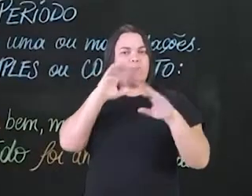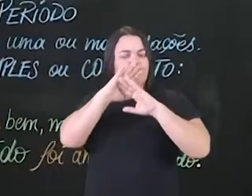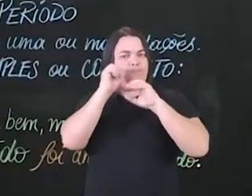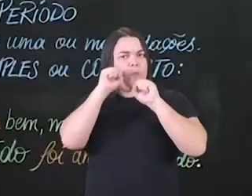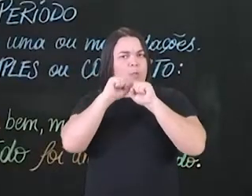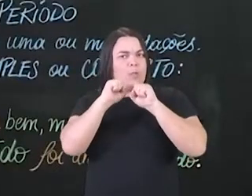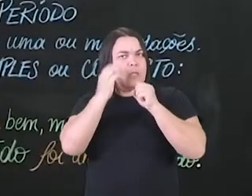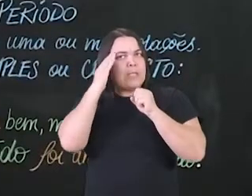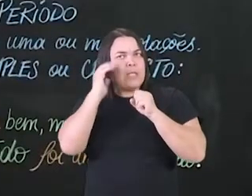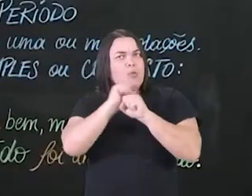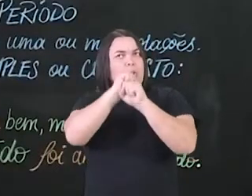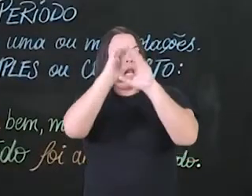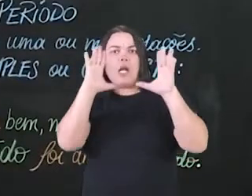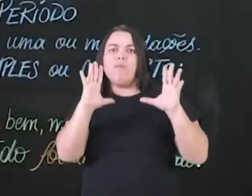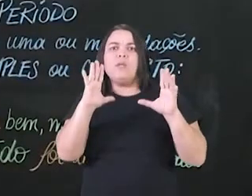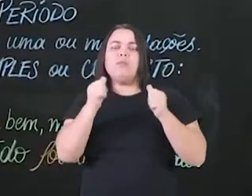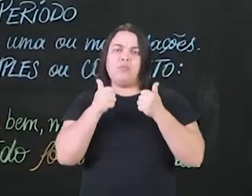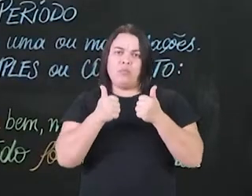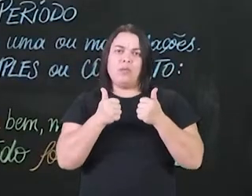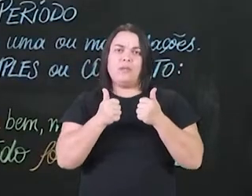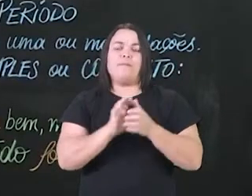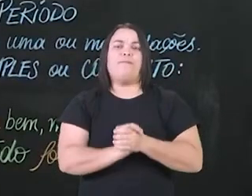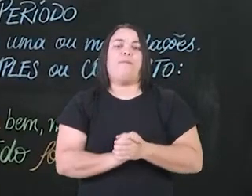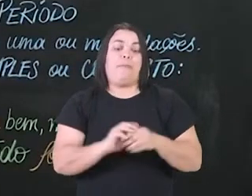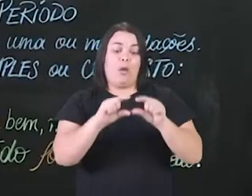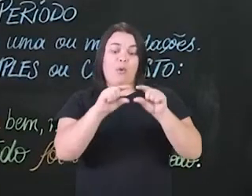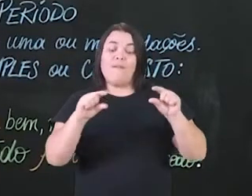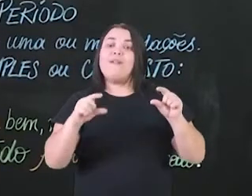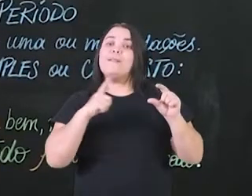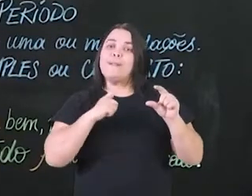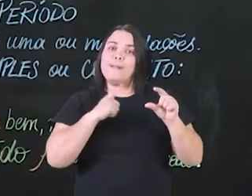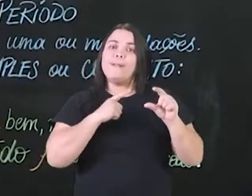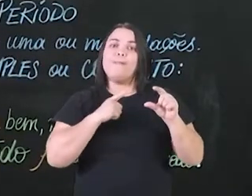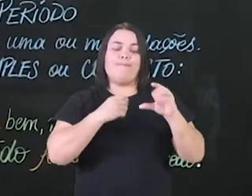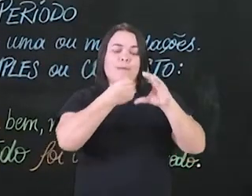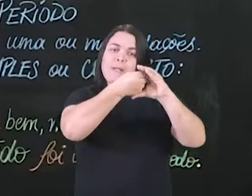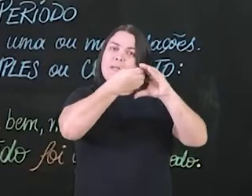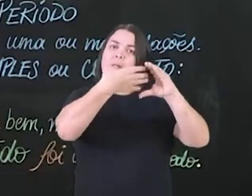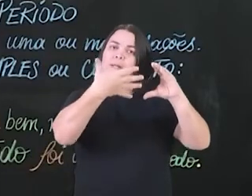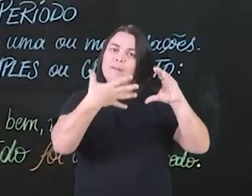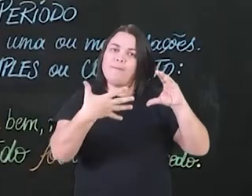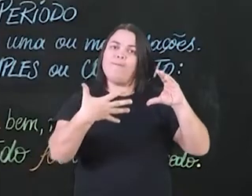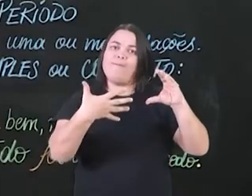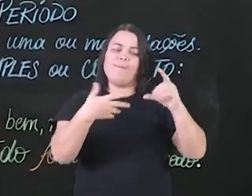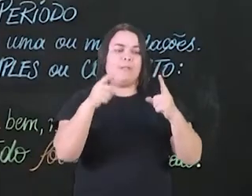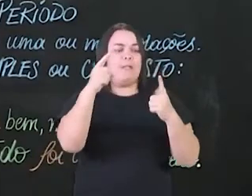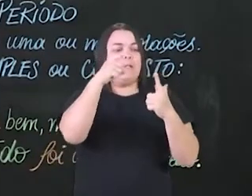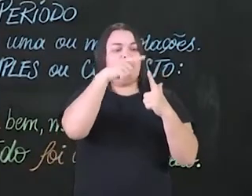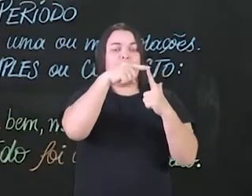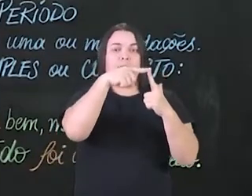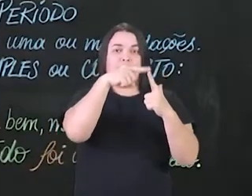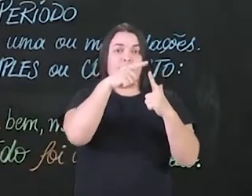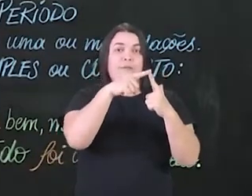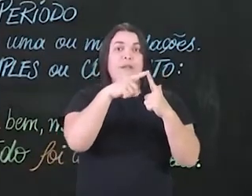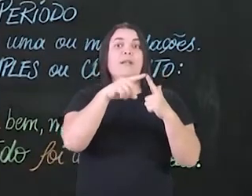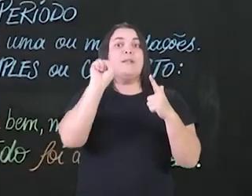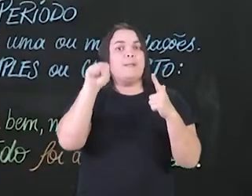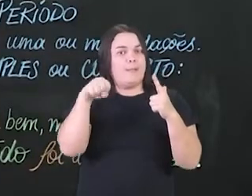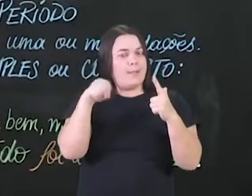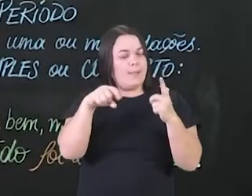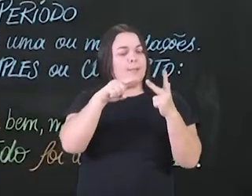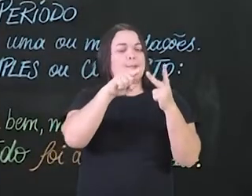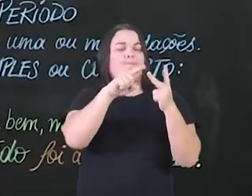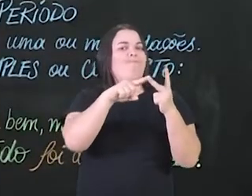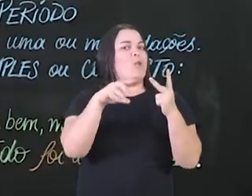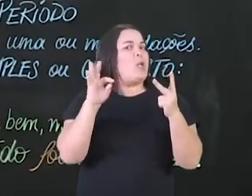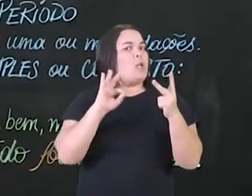pessoa. As frases têm algumas classificações na língua portuguesa. Nós temos frases afirmativas e